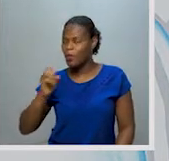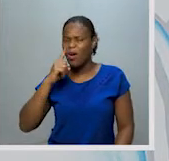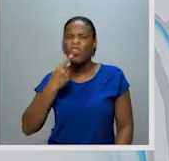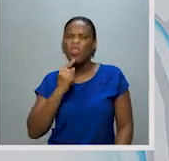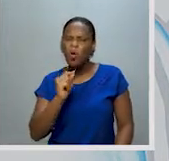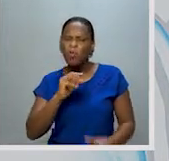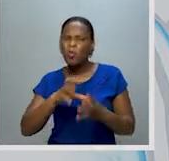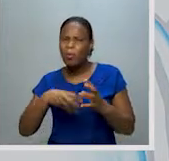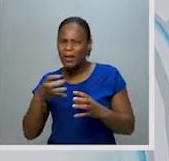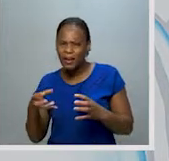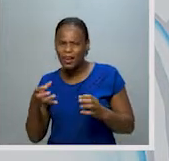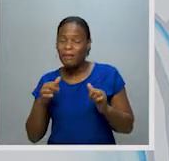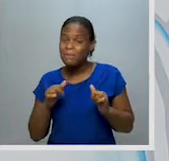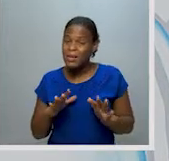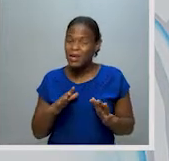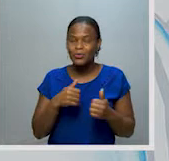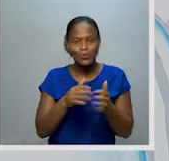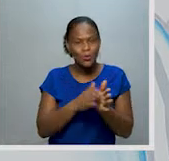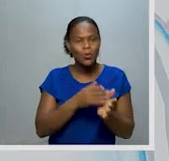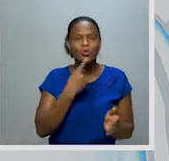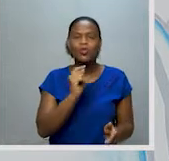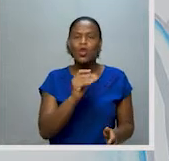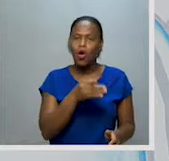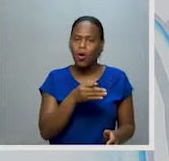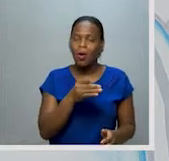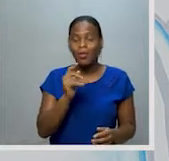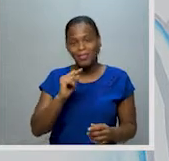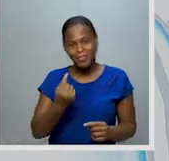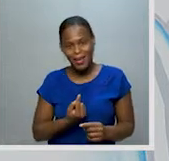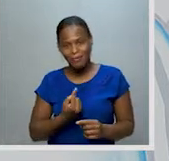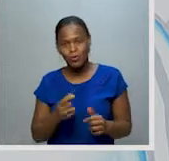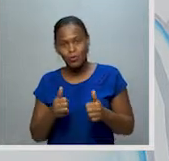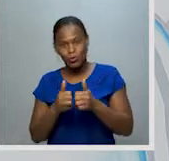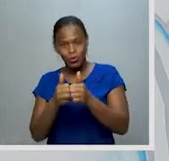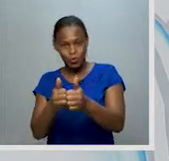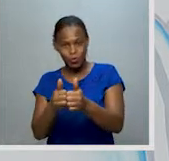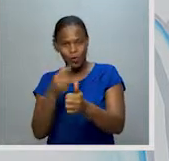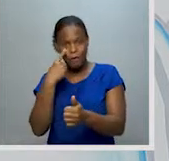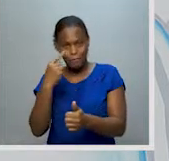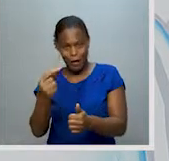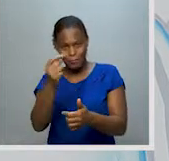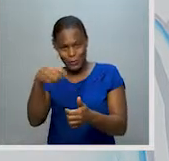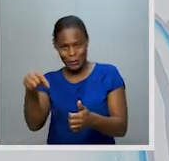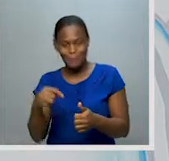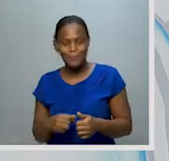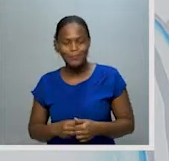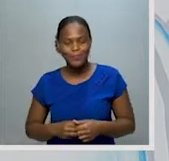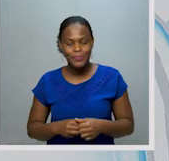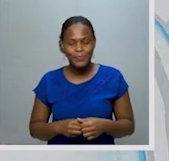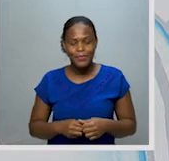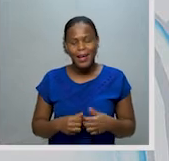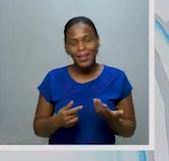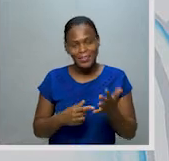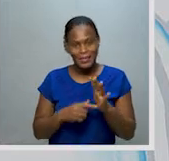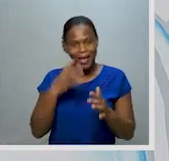parece complicado, mas são todos os pronomes que nós devemos colocar junto aos verbos. E assim